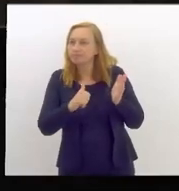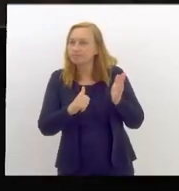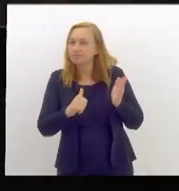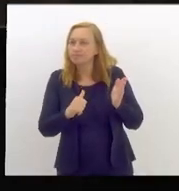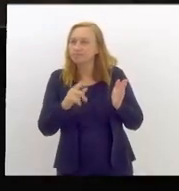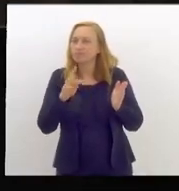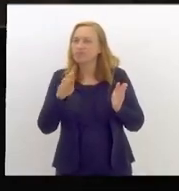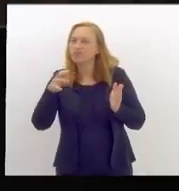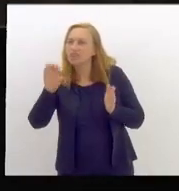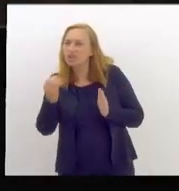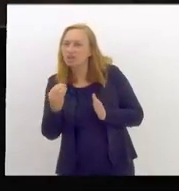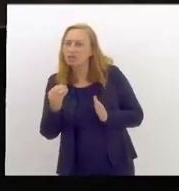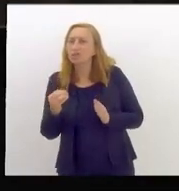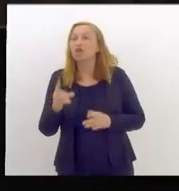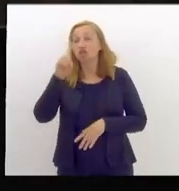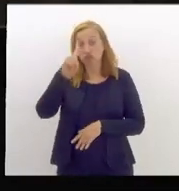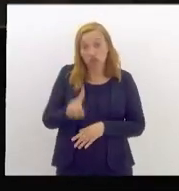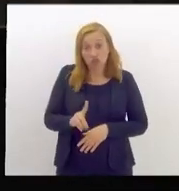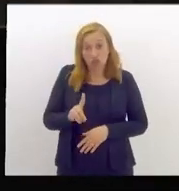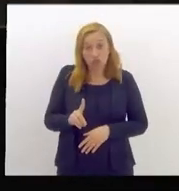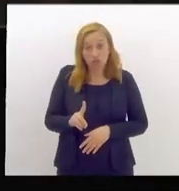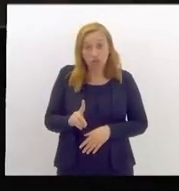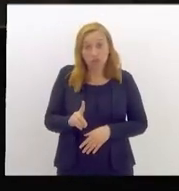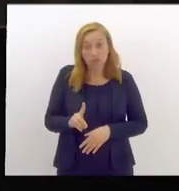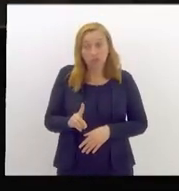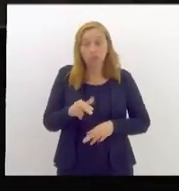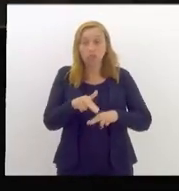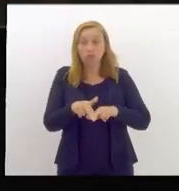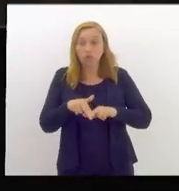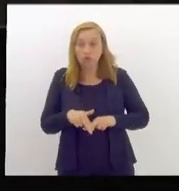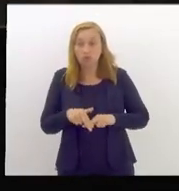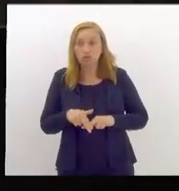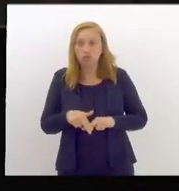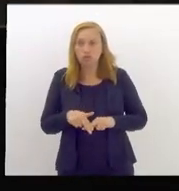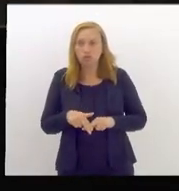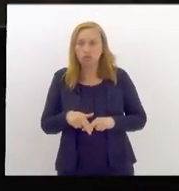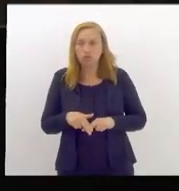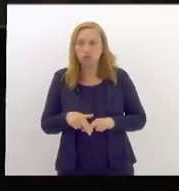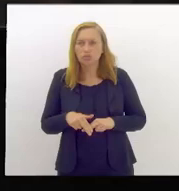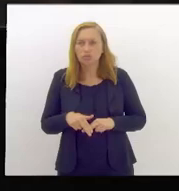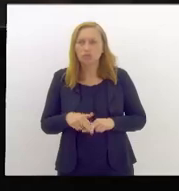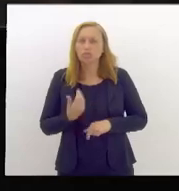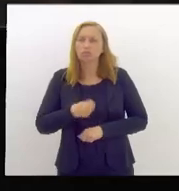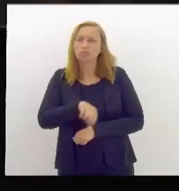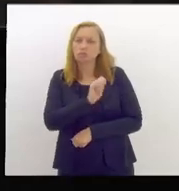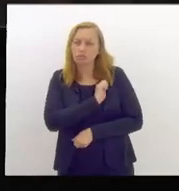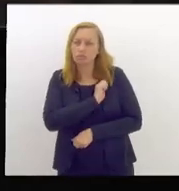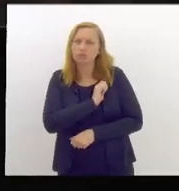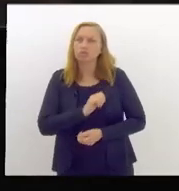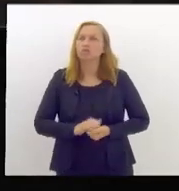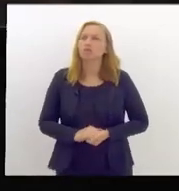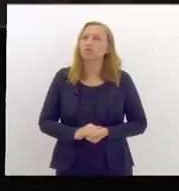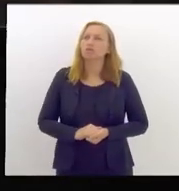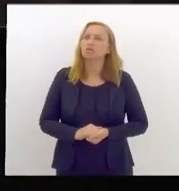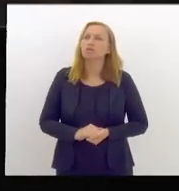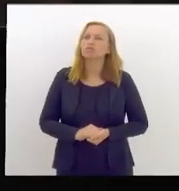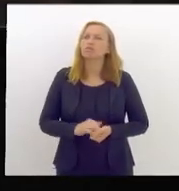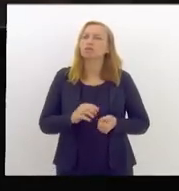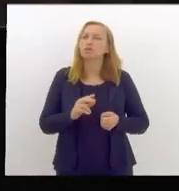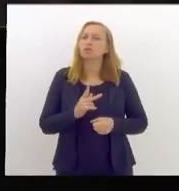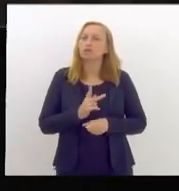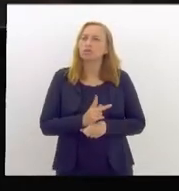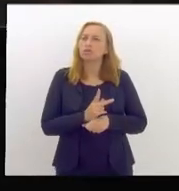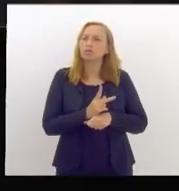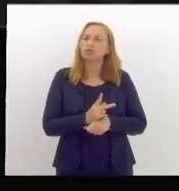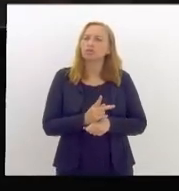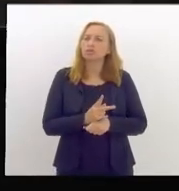triênios de direitos em razão do regime de recuperação fiscal e o auxílio alimentação que